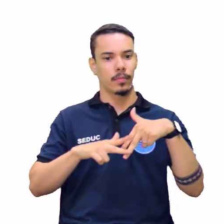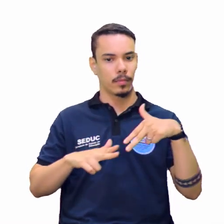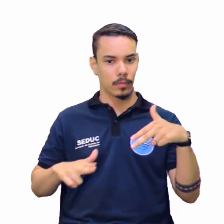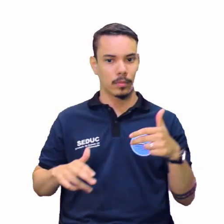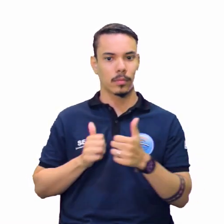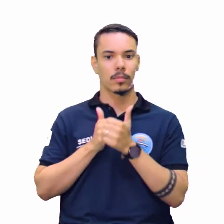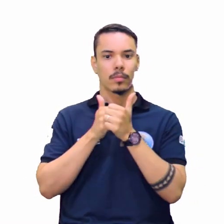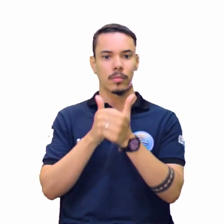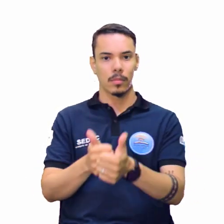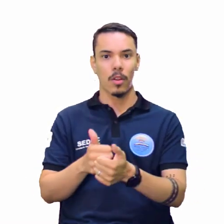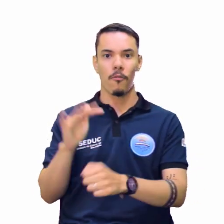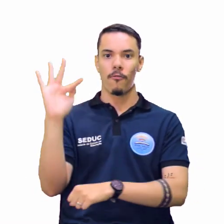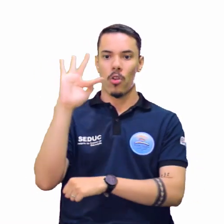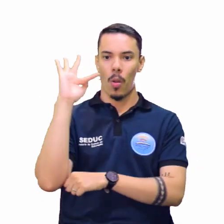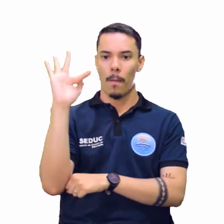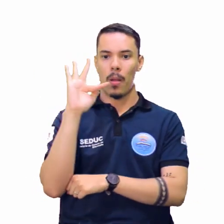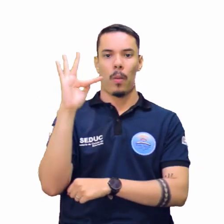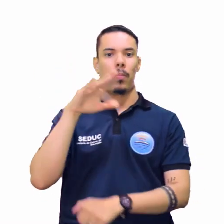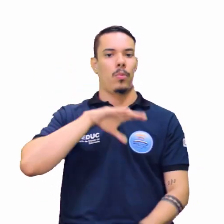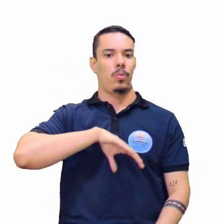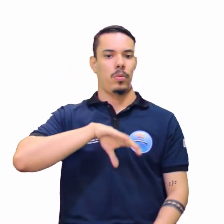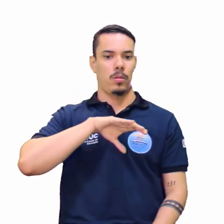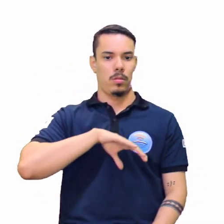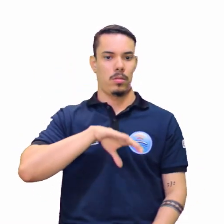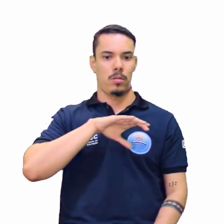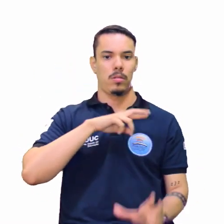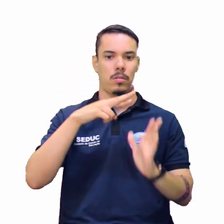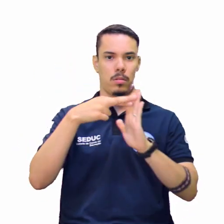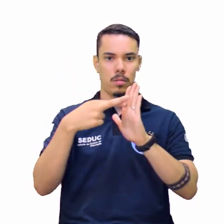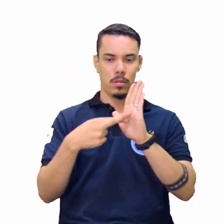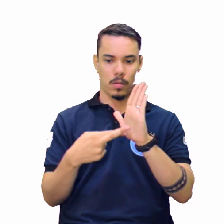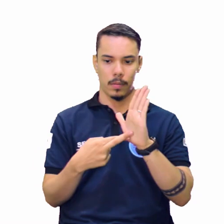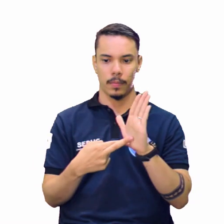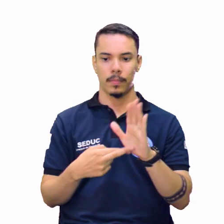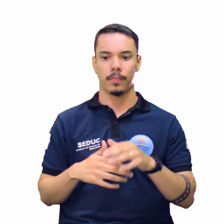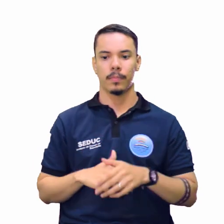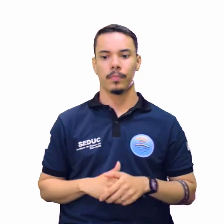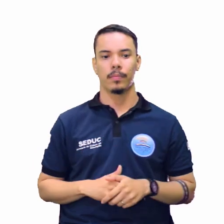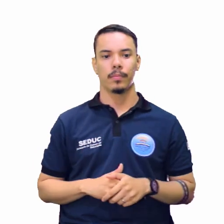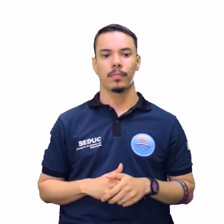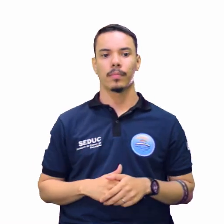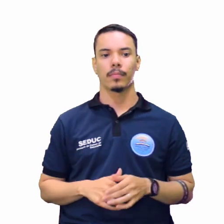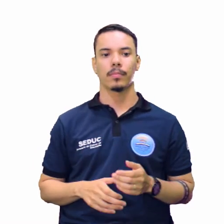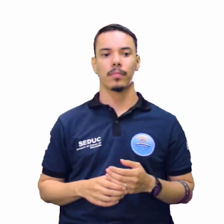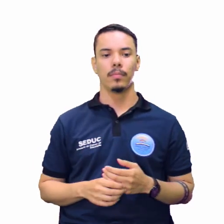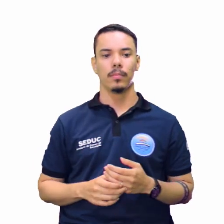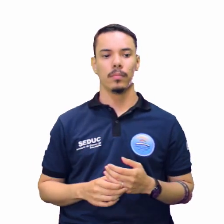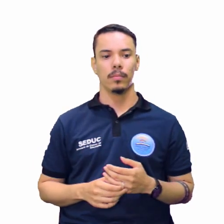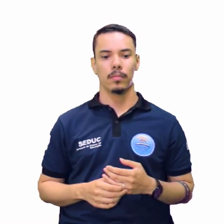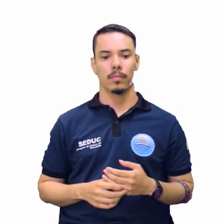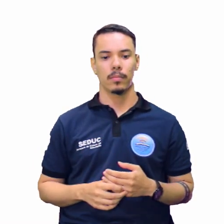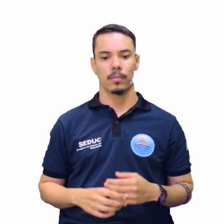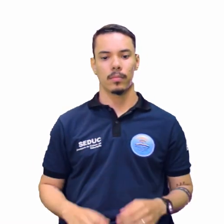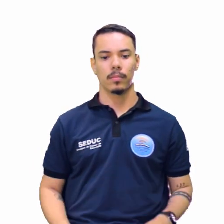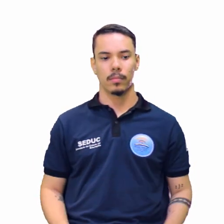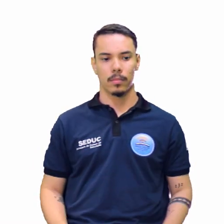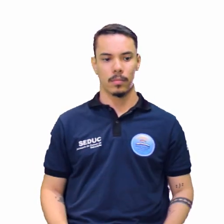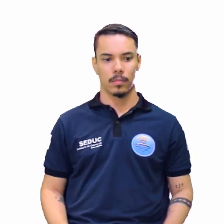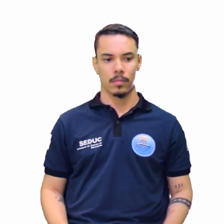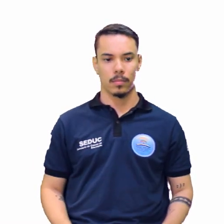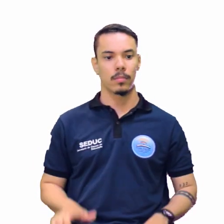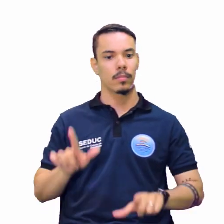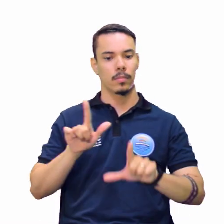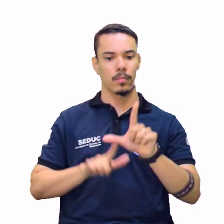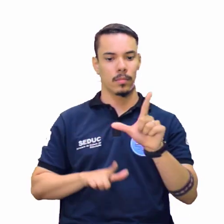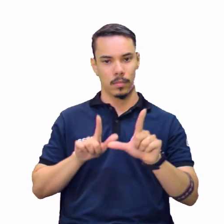conforme a norma culta do português Tá certo a b c d e nós temos aqui